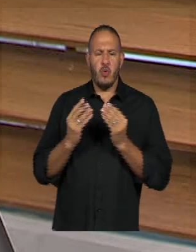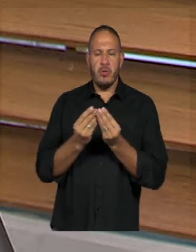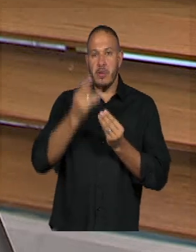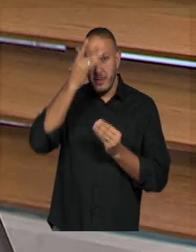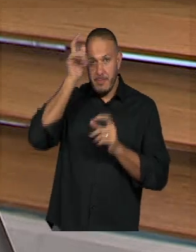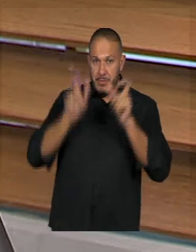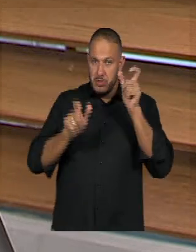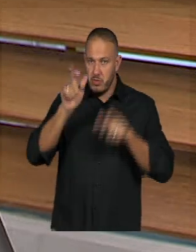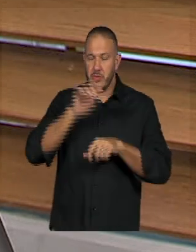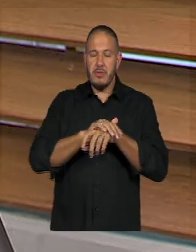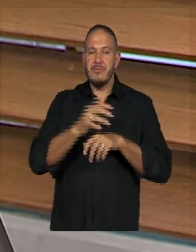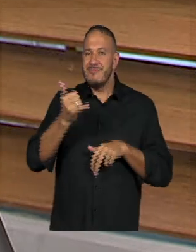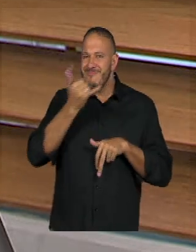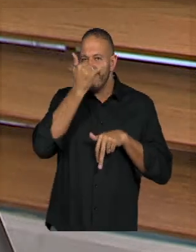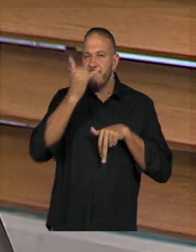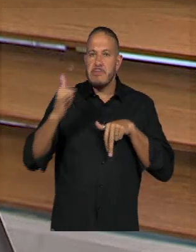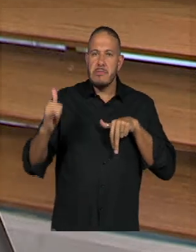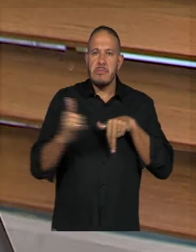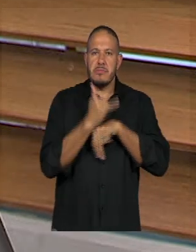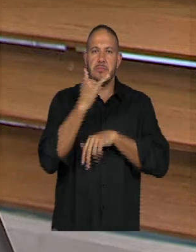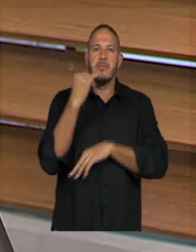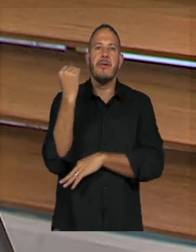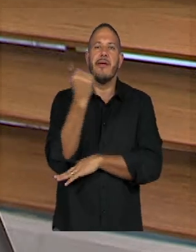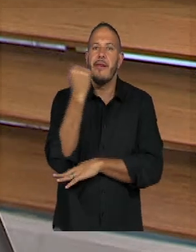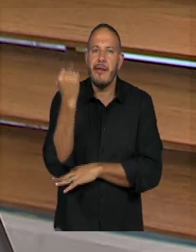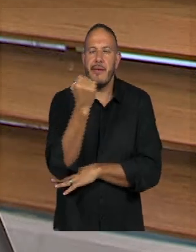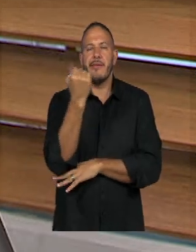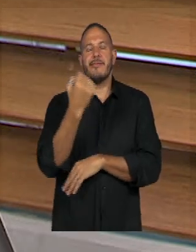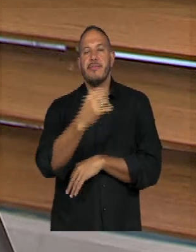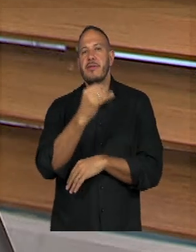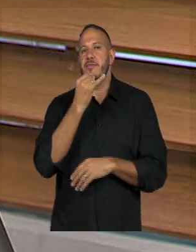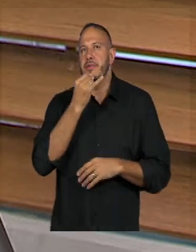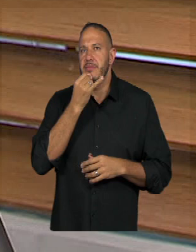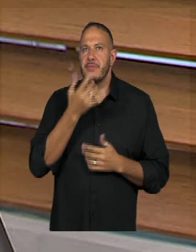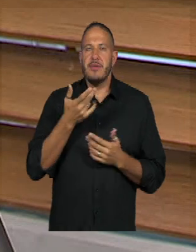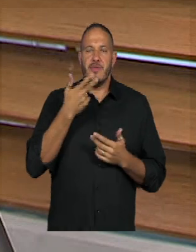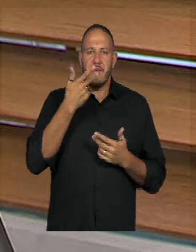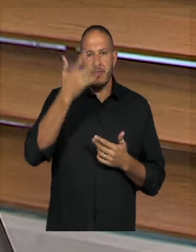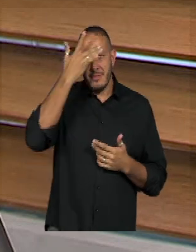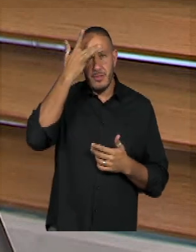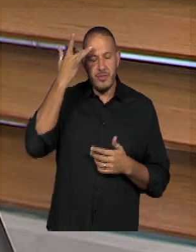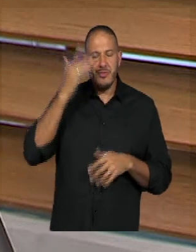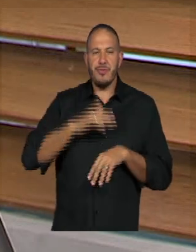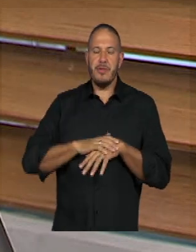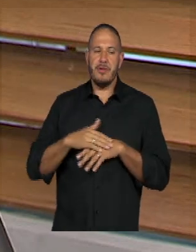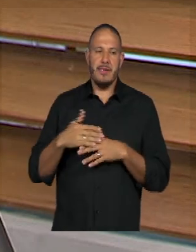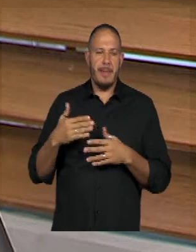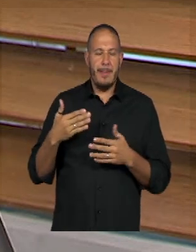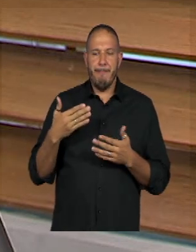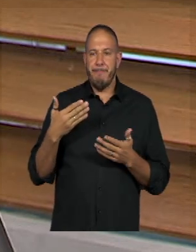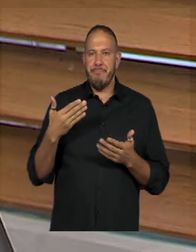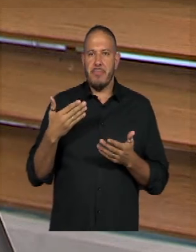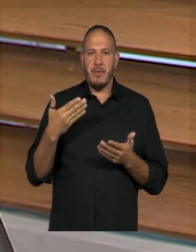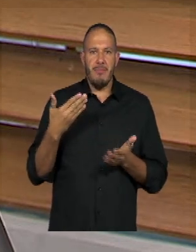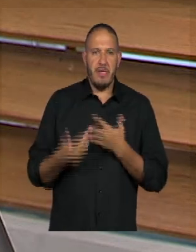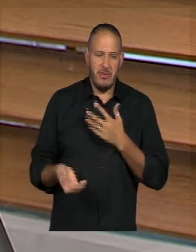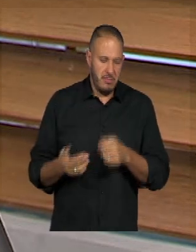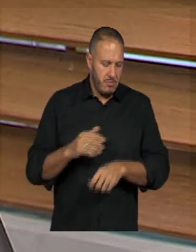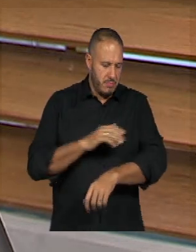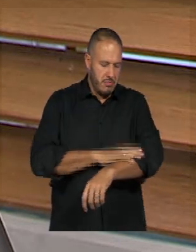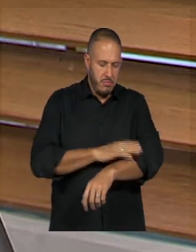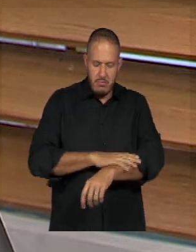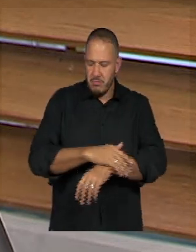acidentado grave, né? Vamos falar da pessoa que perde uma parte, um membro,